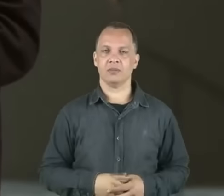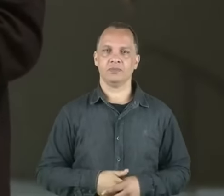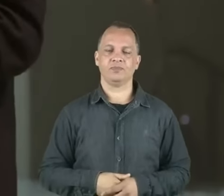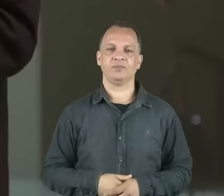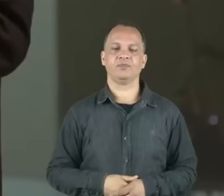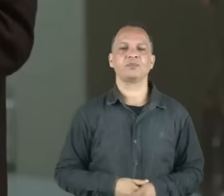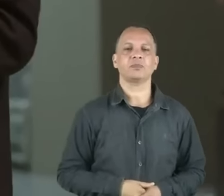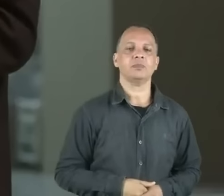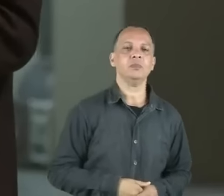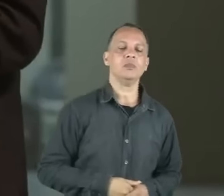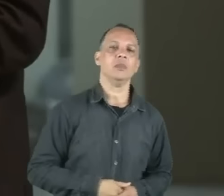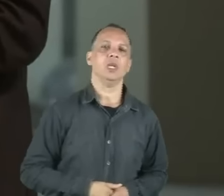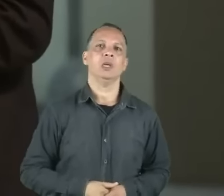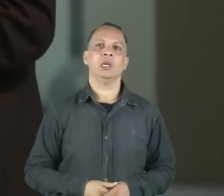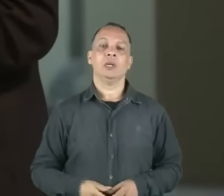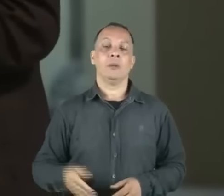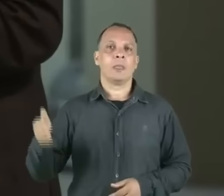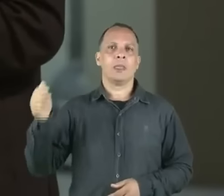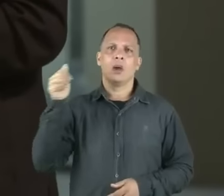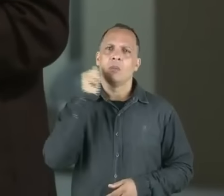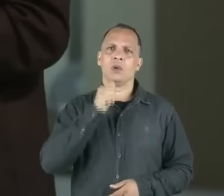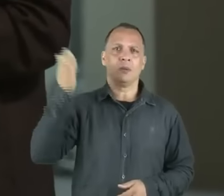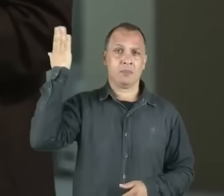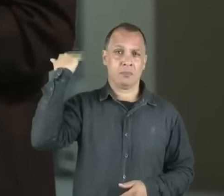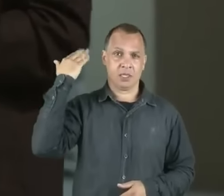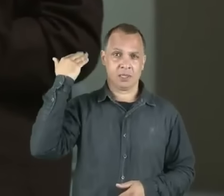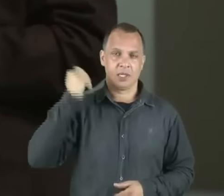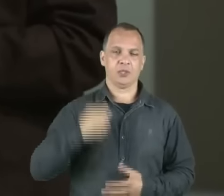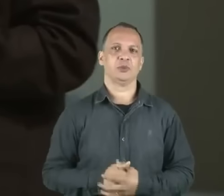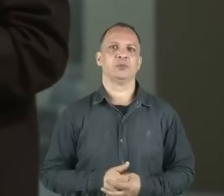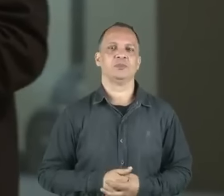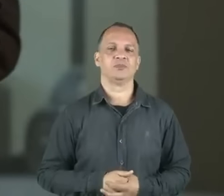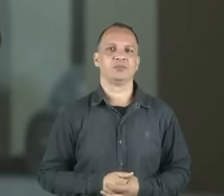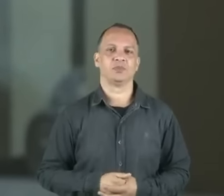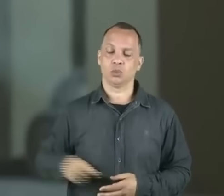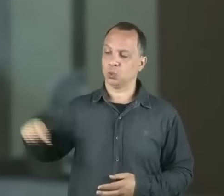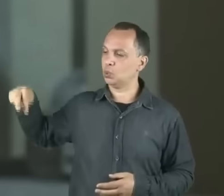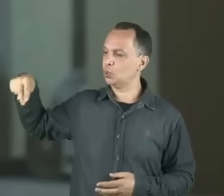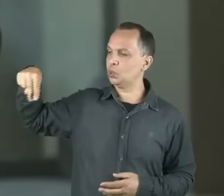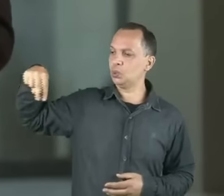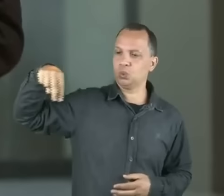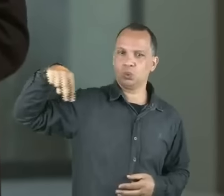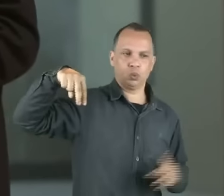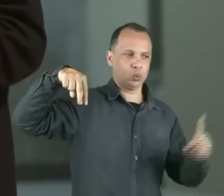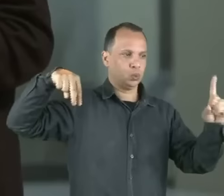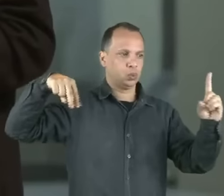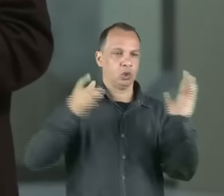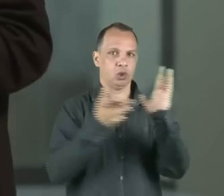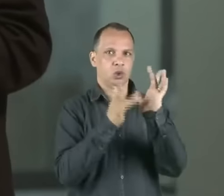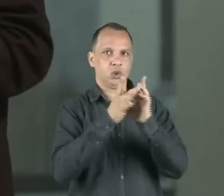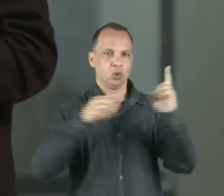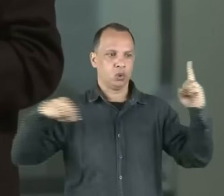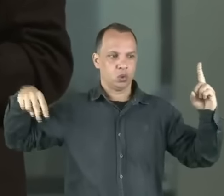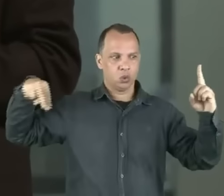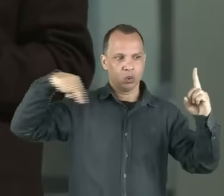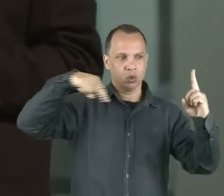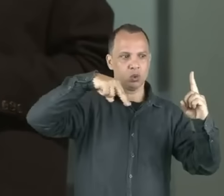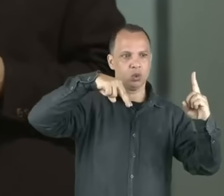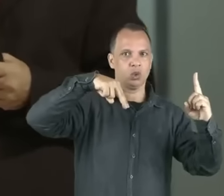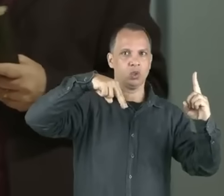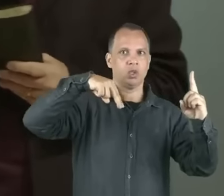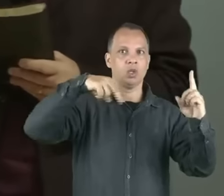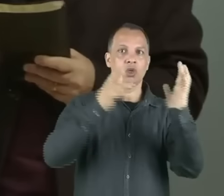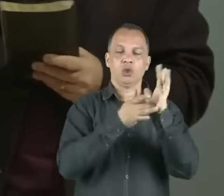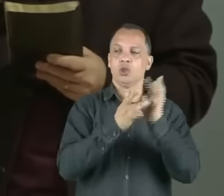ela volta para a cidade ela diz encontrei encontrei um profeta que disse tudo a